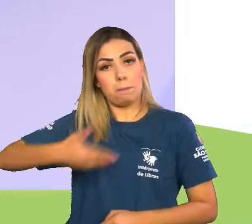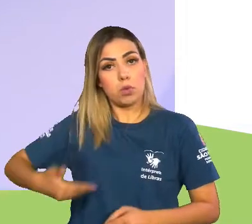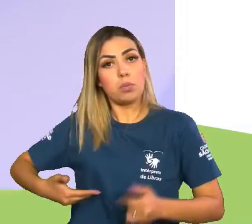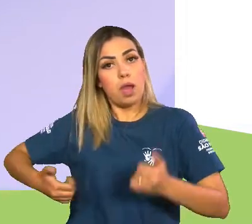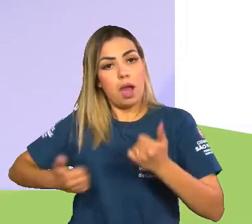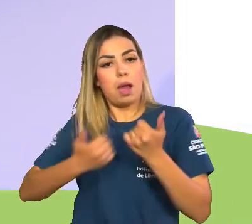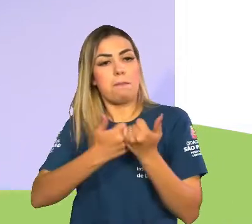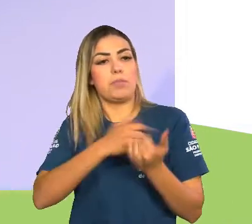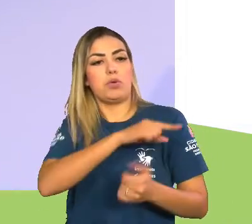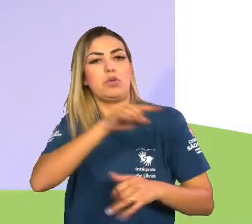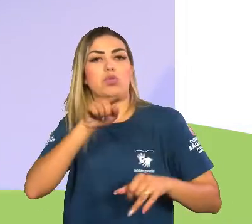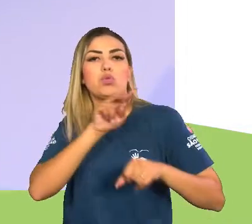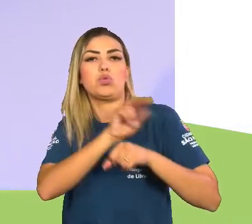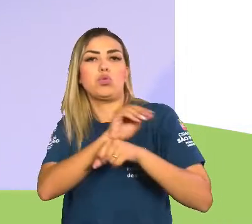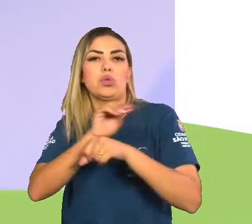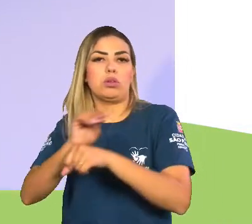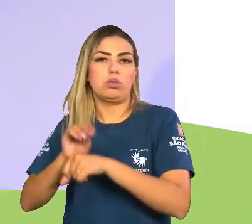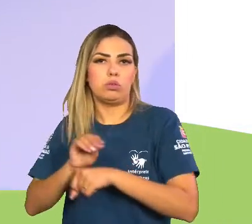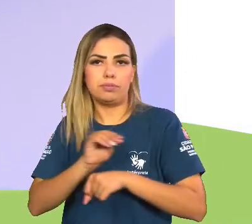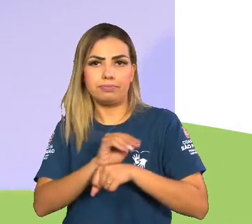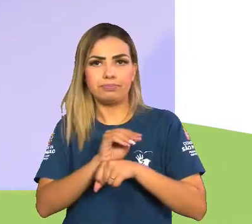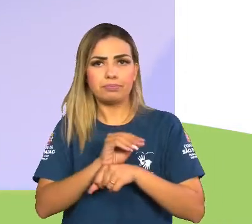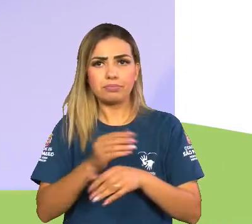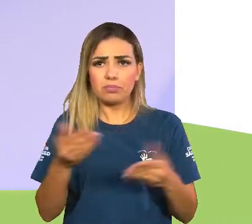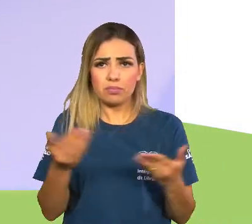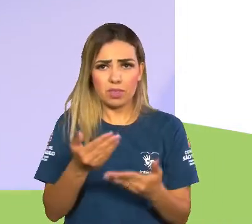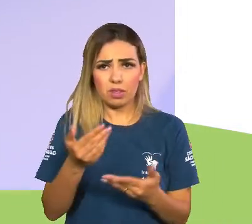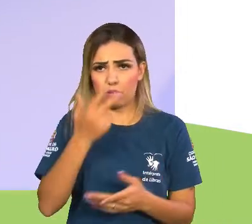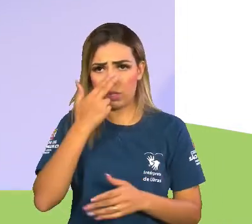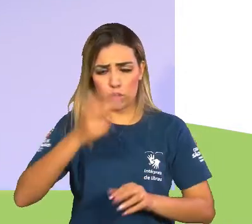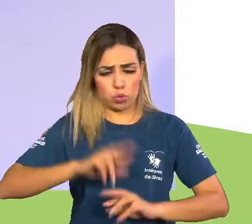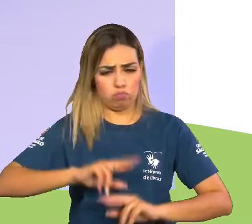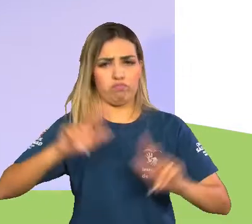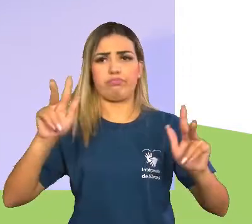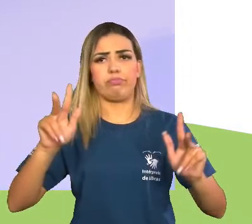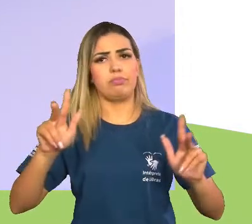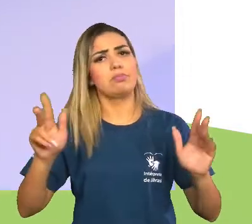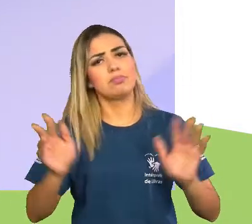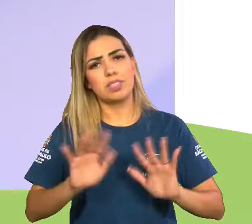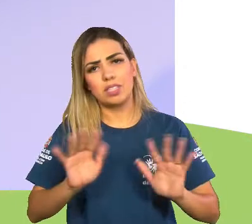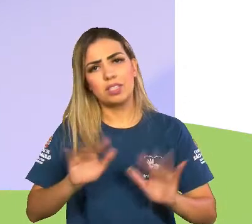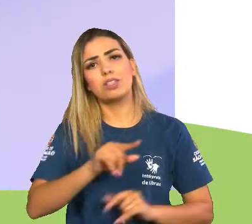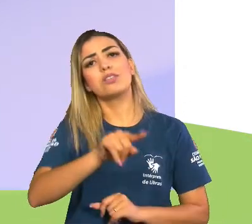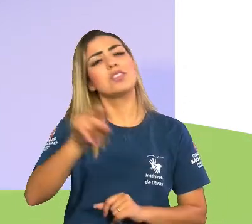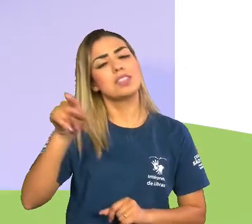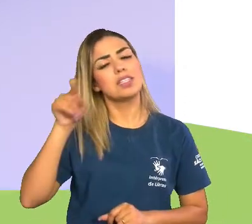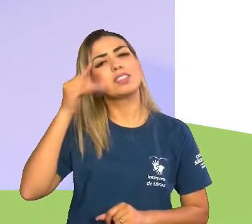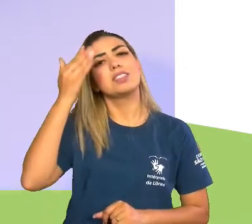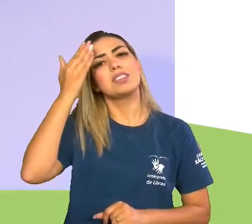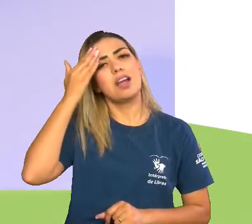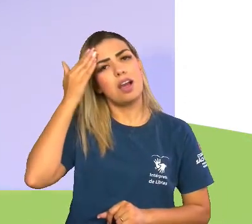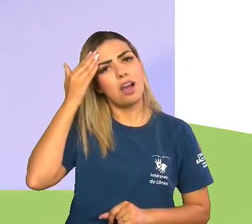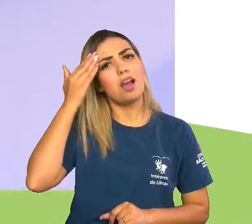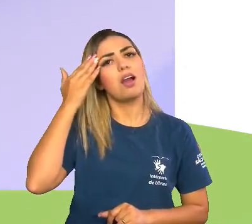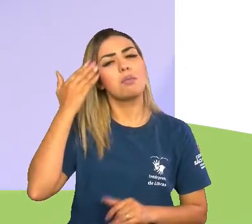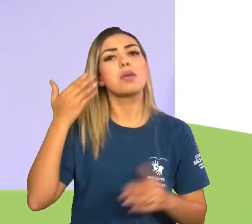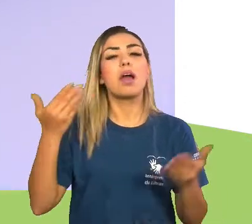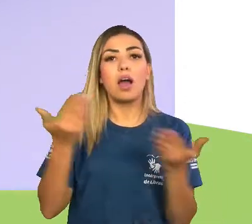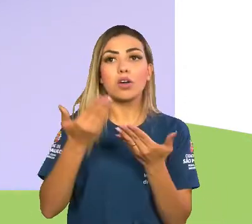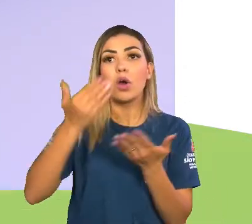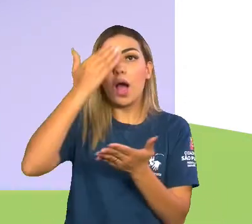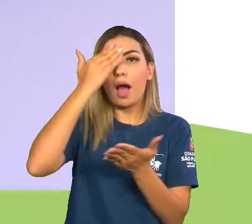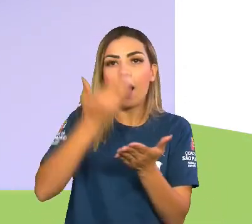cuidadores. Não há nada de novo nisso, vocês sabem, pois essa é a nossa